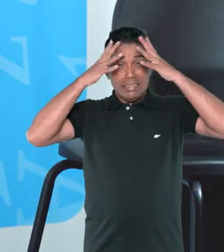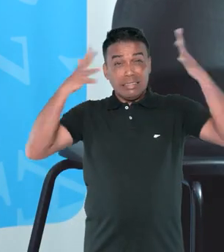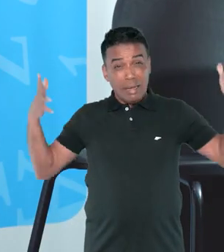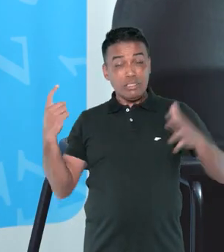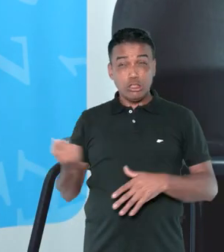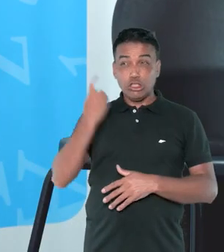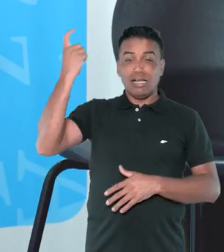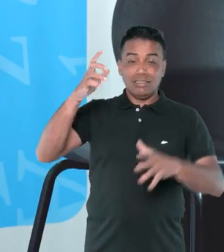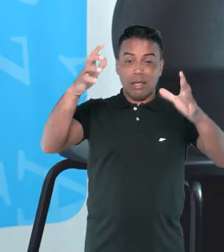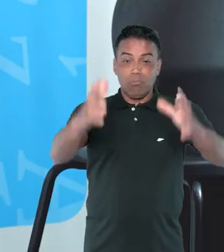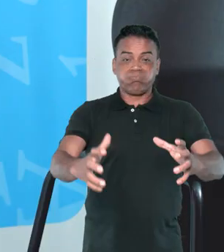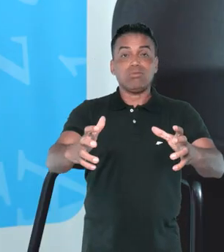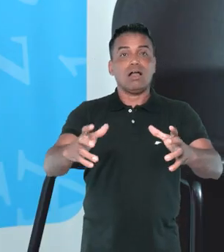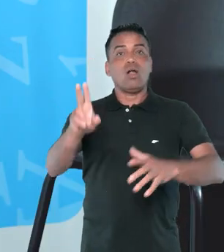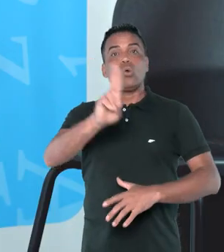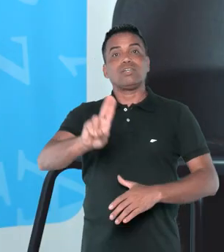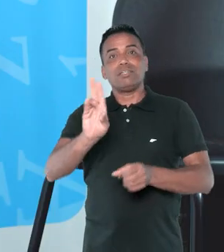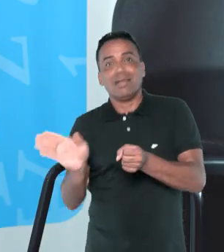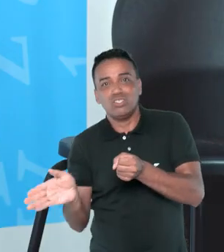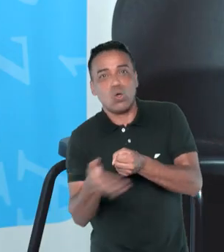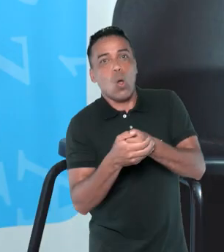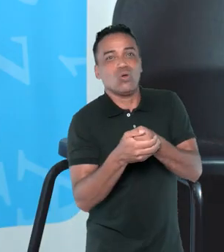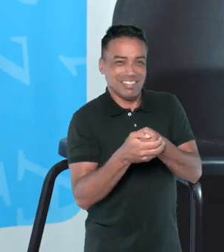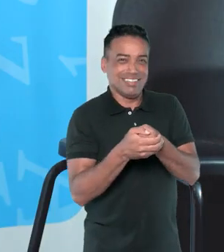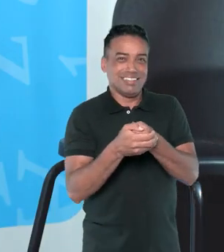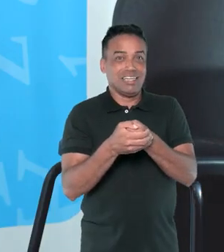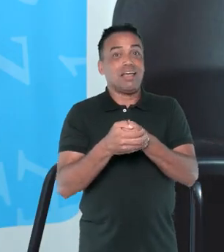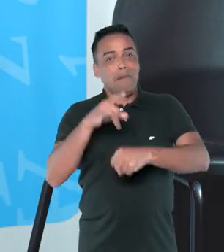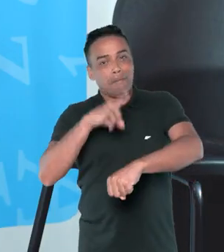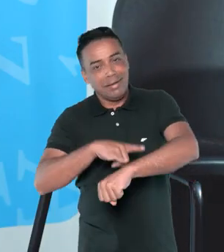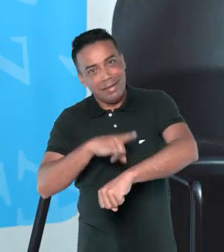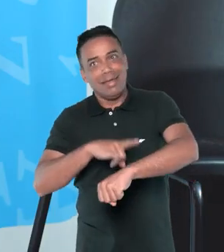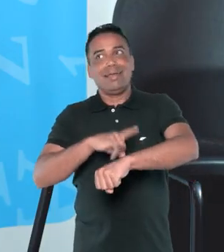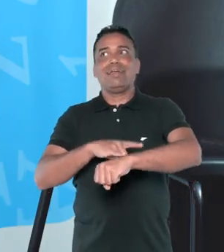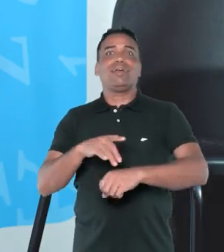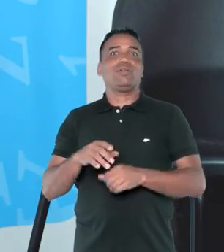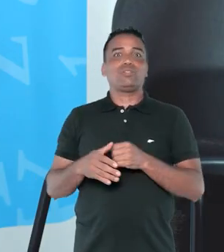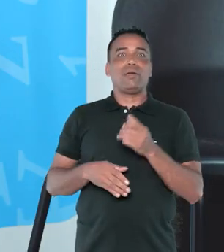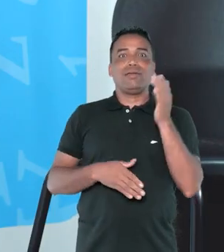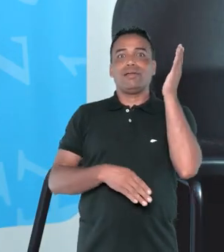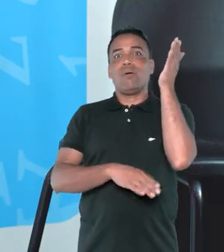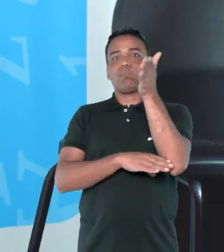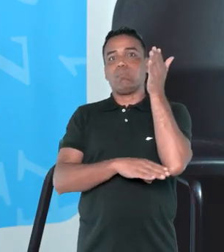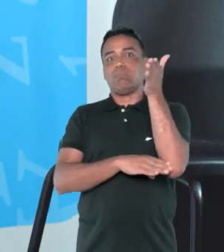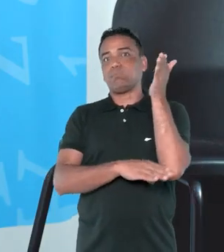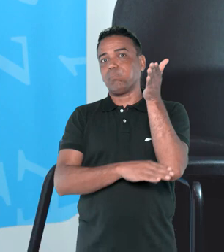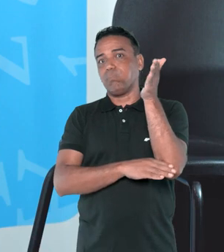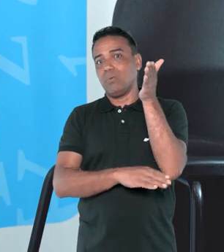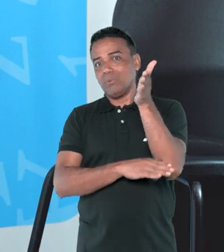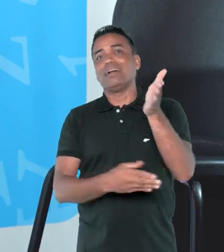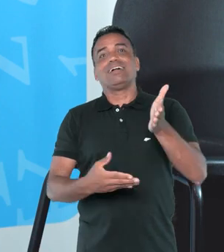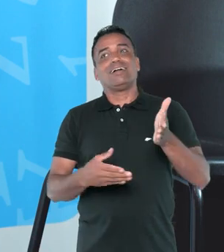cabeça era usada como esconderijo, era usada como banheiro, era usada como motel, era usada como morada